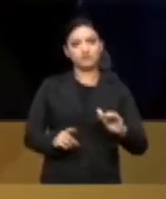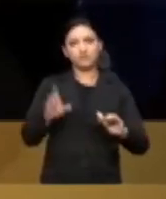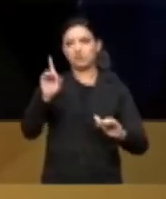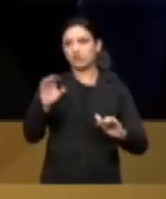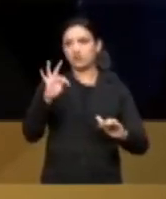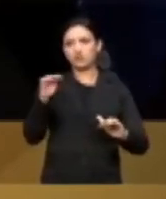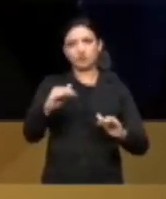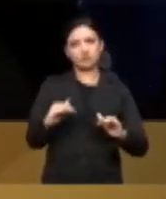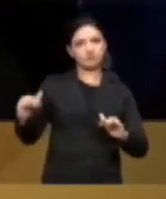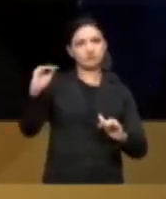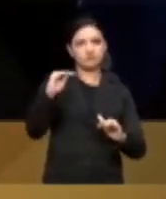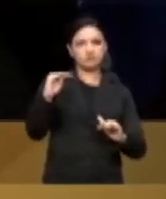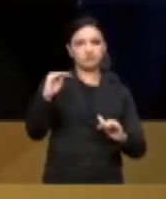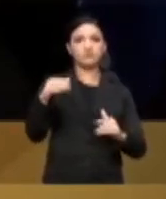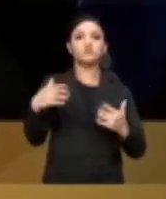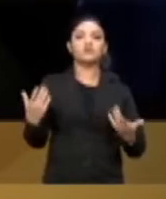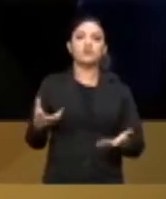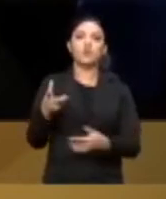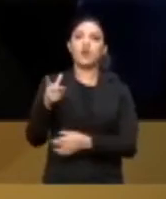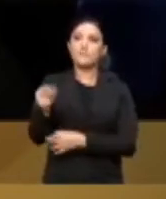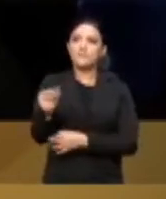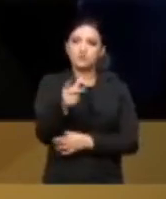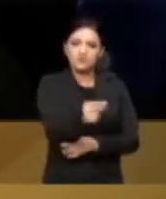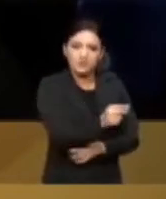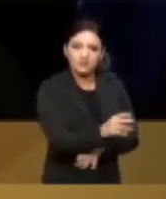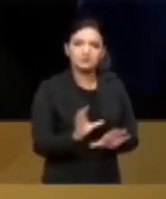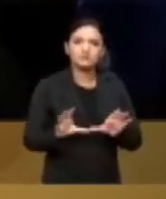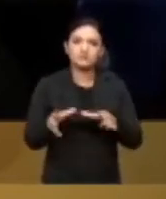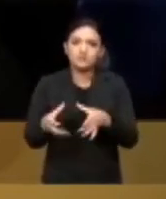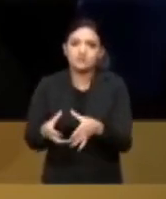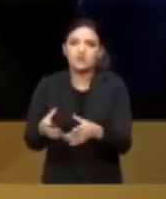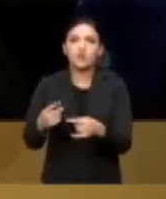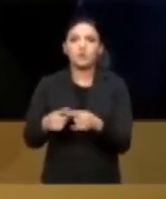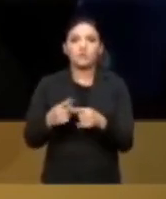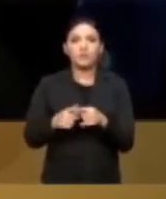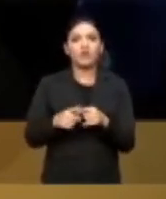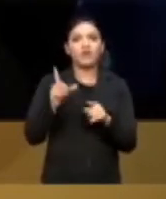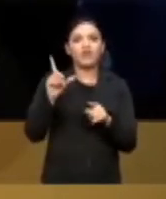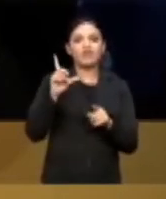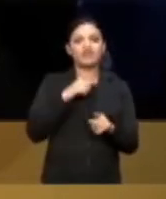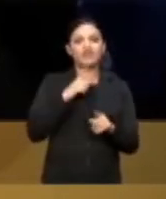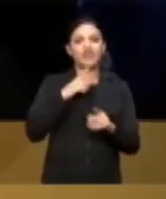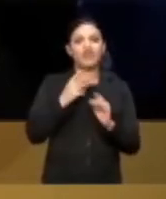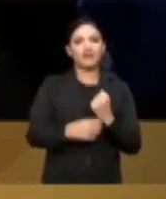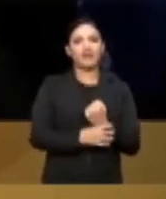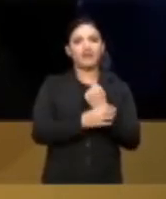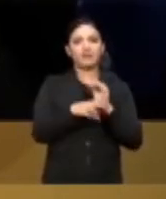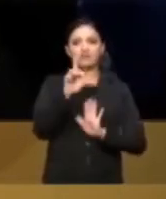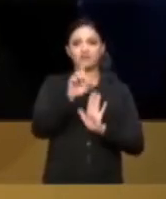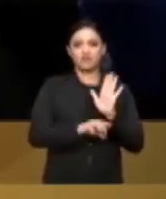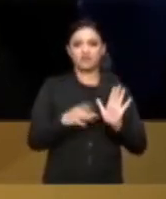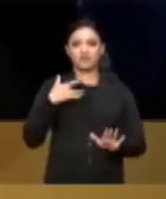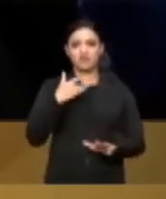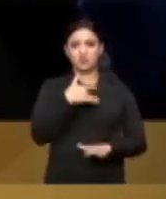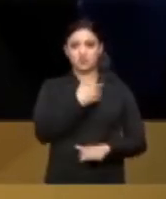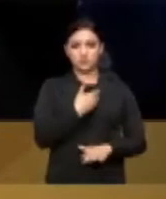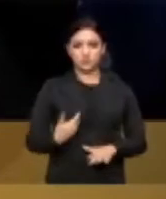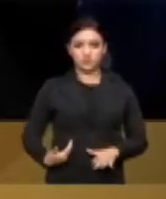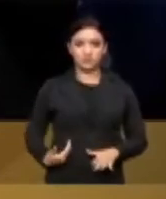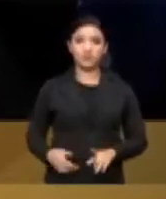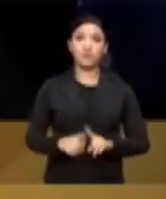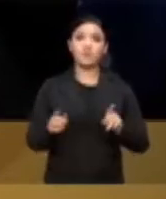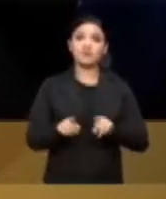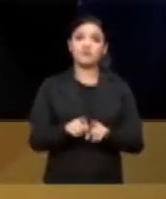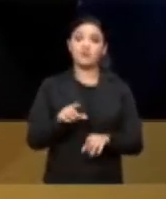portanto, é medida que prevalece, pois materializa o direito coletivo à saúde pública. Outro sim, a Lei